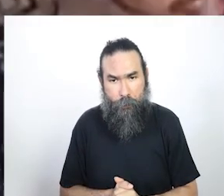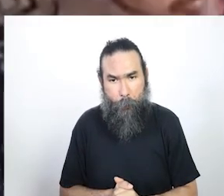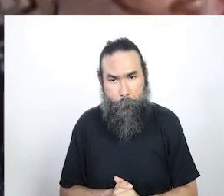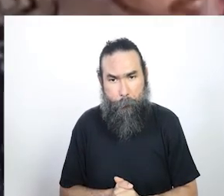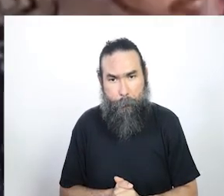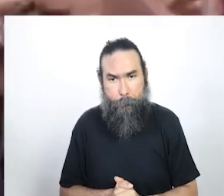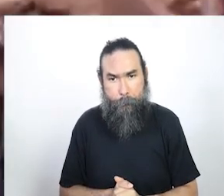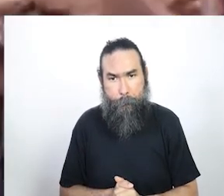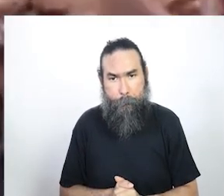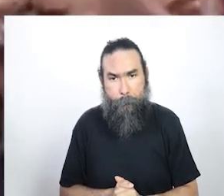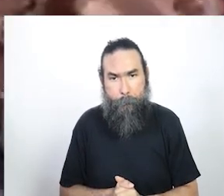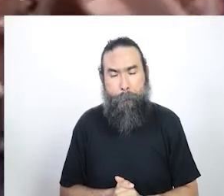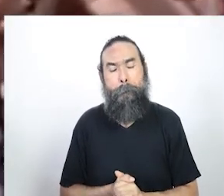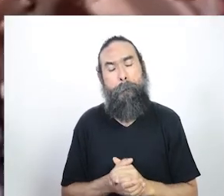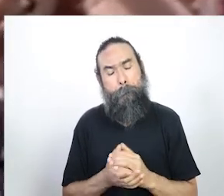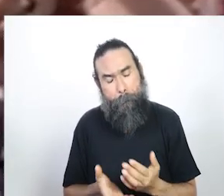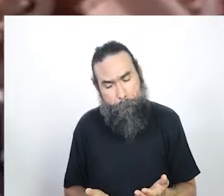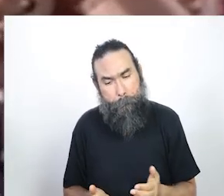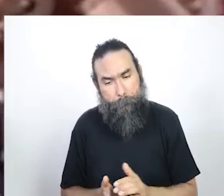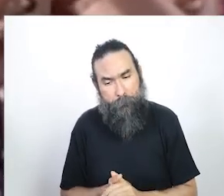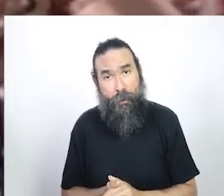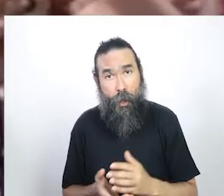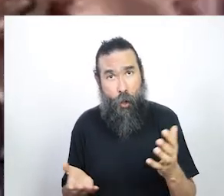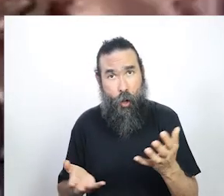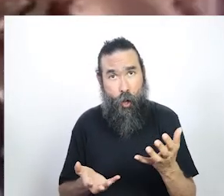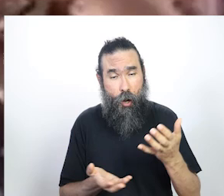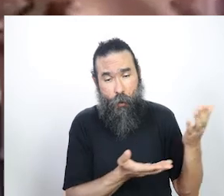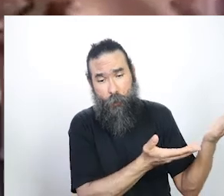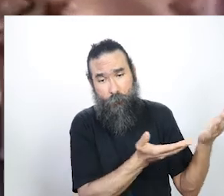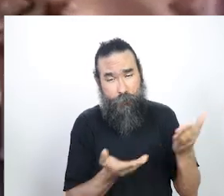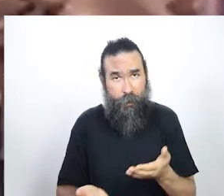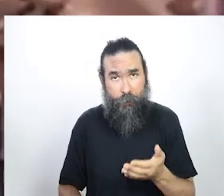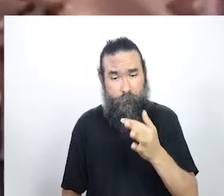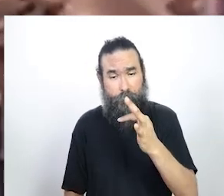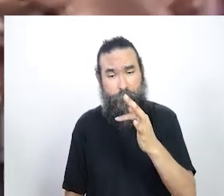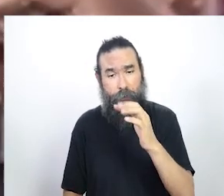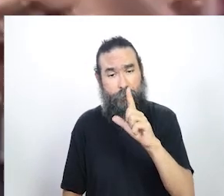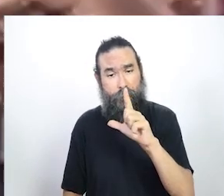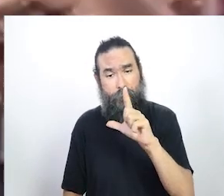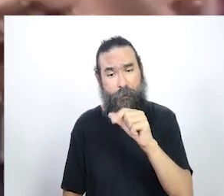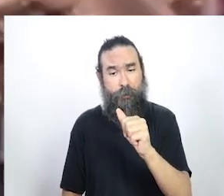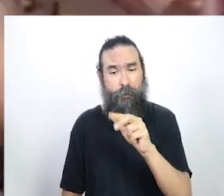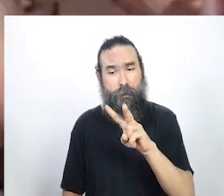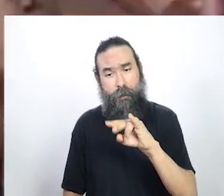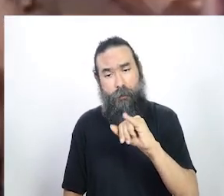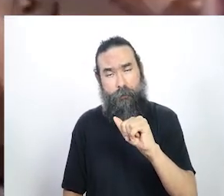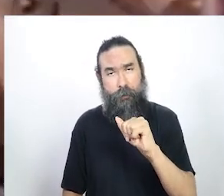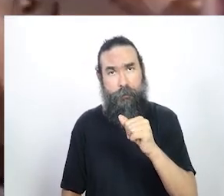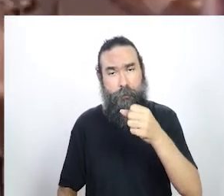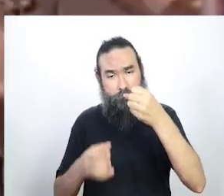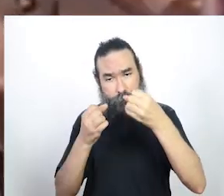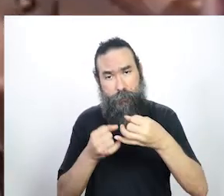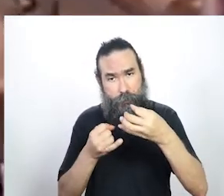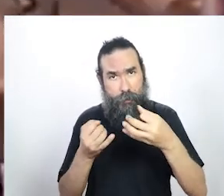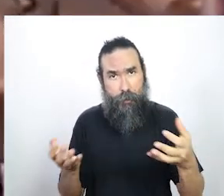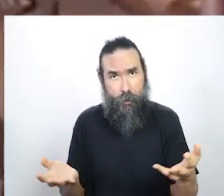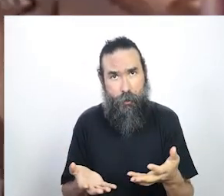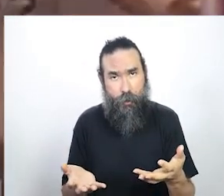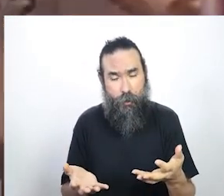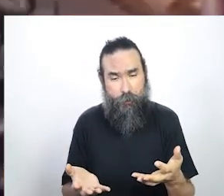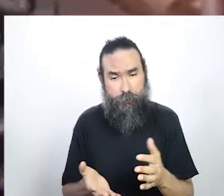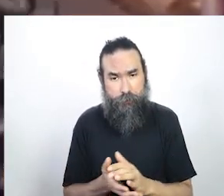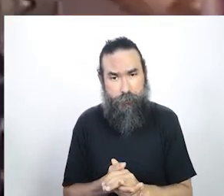Tá bom. Então, a gente convida a Flávia Cruvinel para falar agora. E